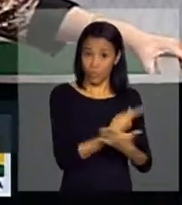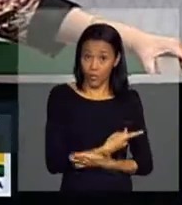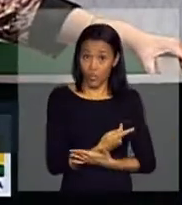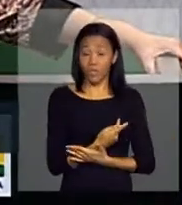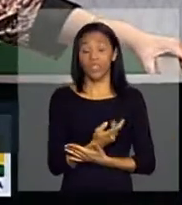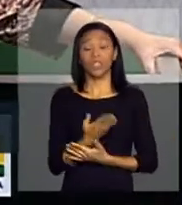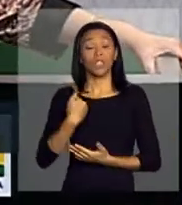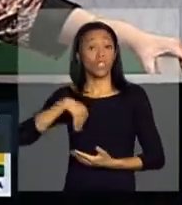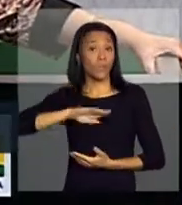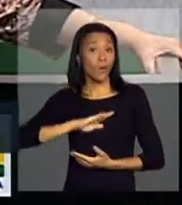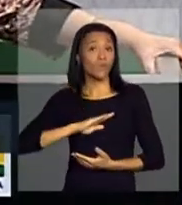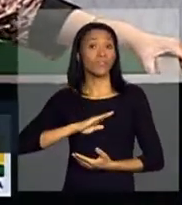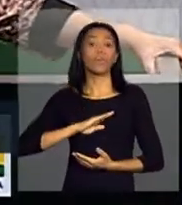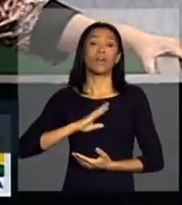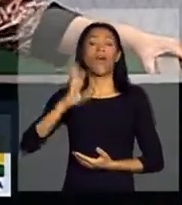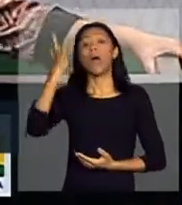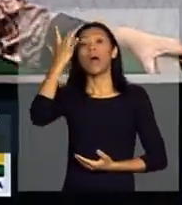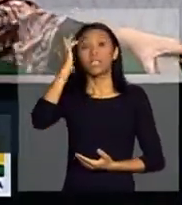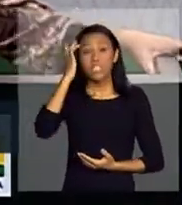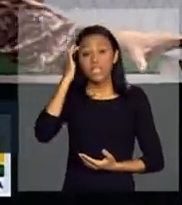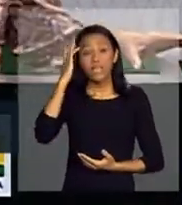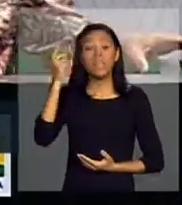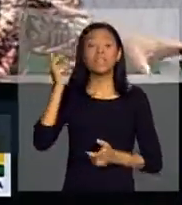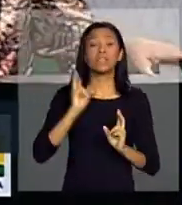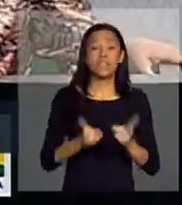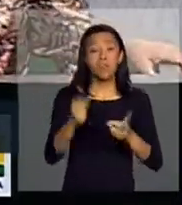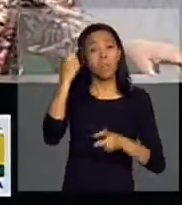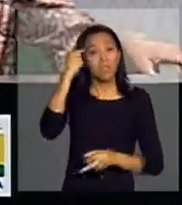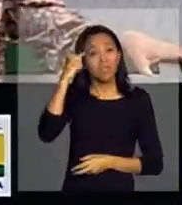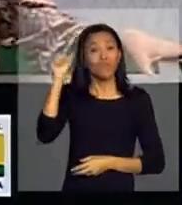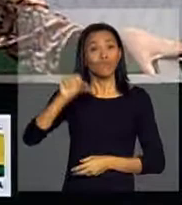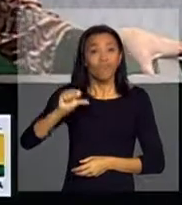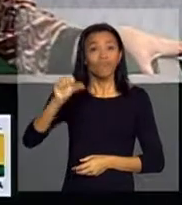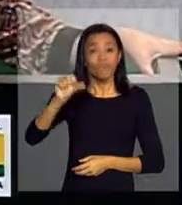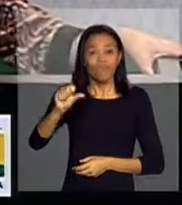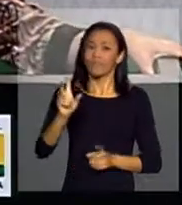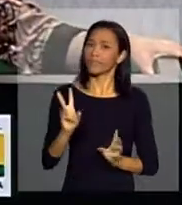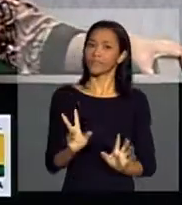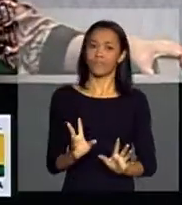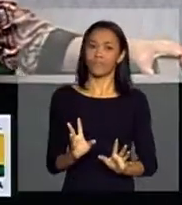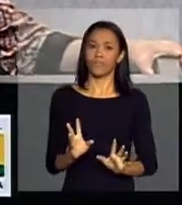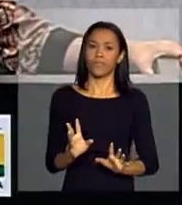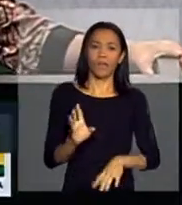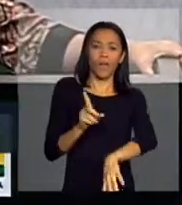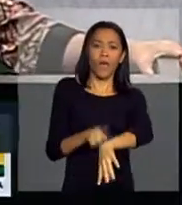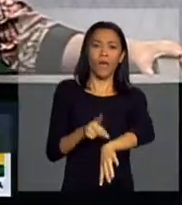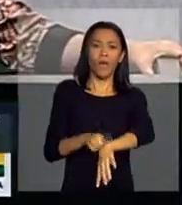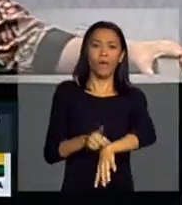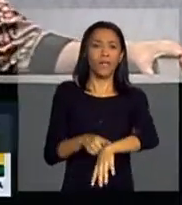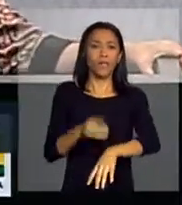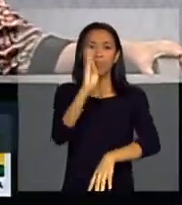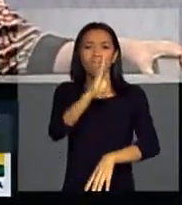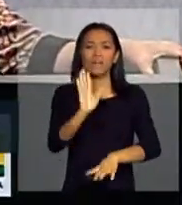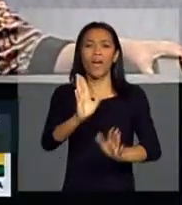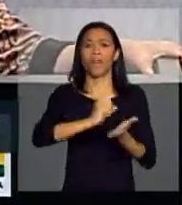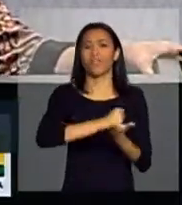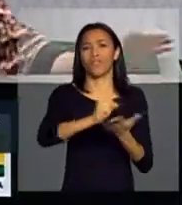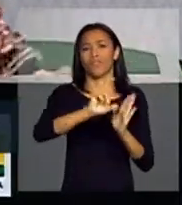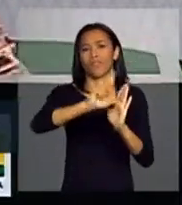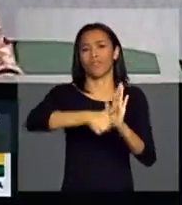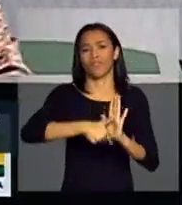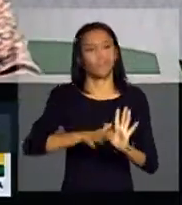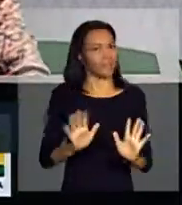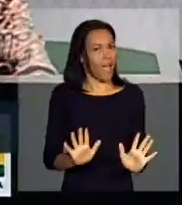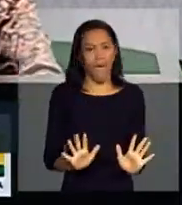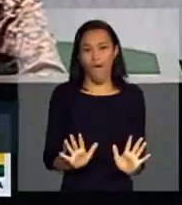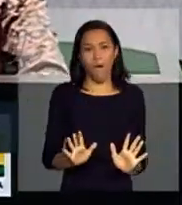isso acharmos com pessimismo que a hora do Brasil a hora do Brasil passou pelo contrário